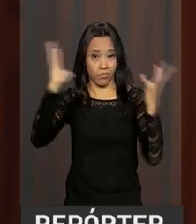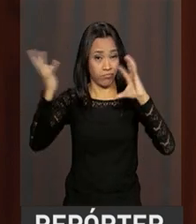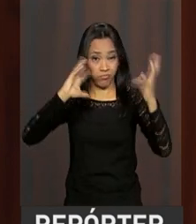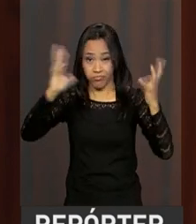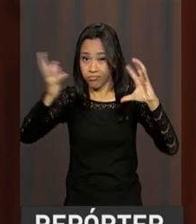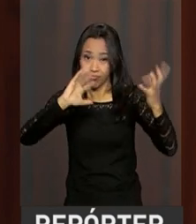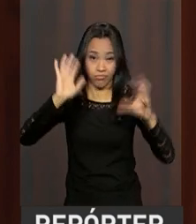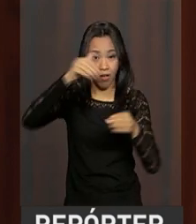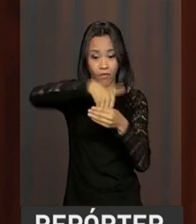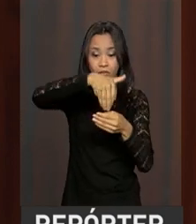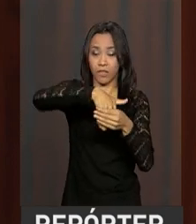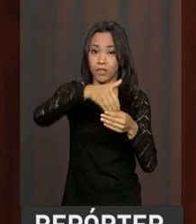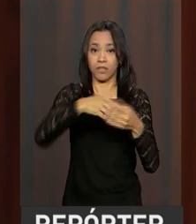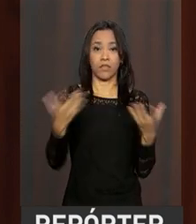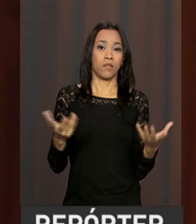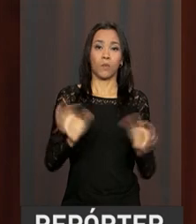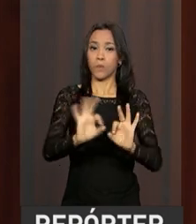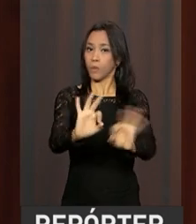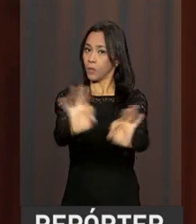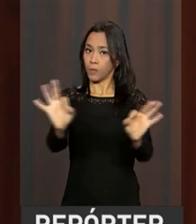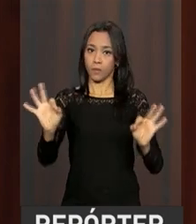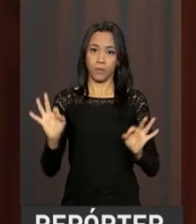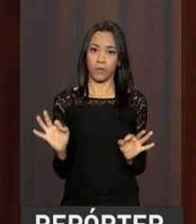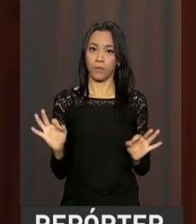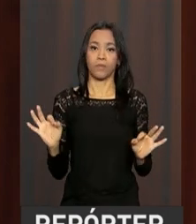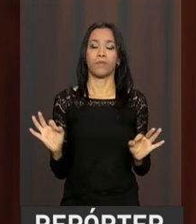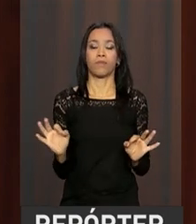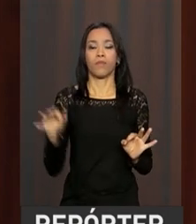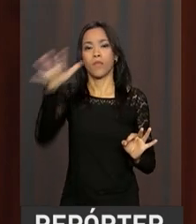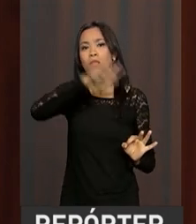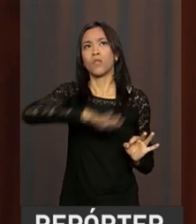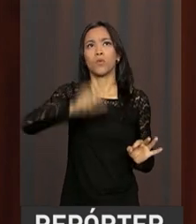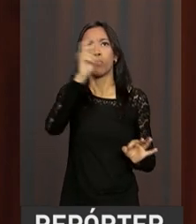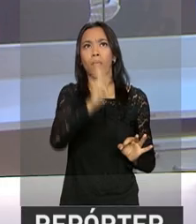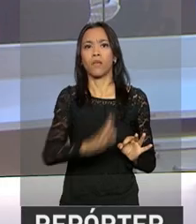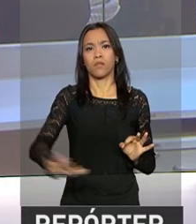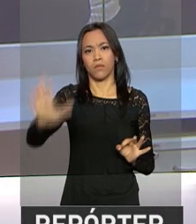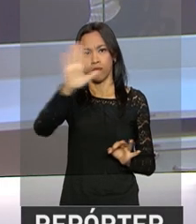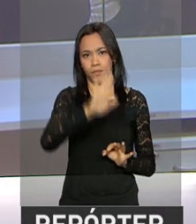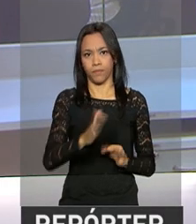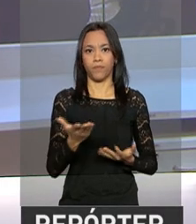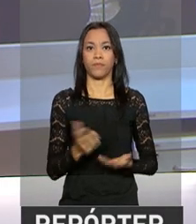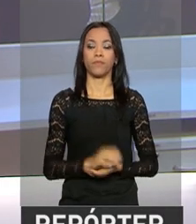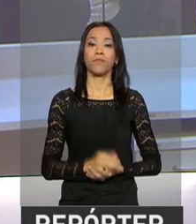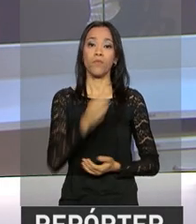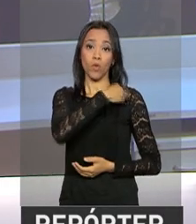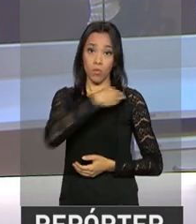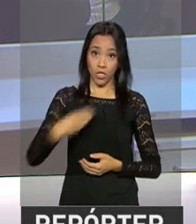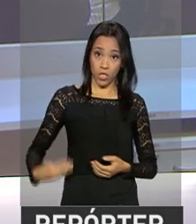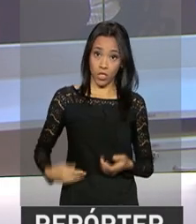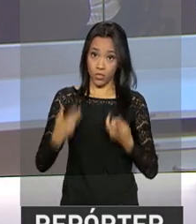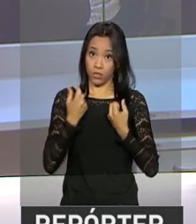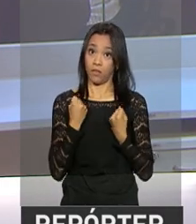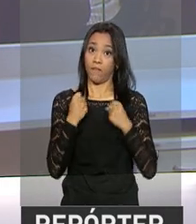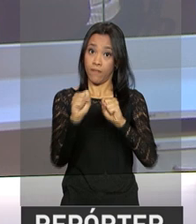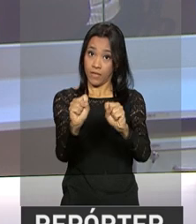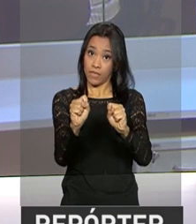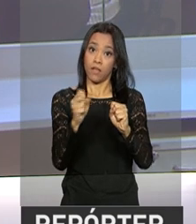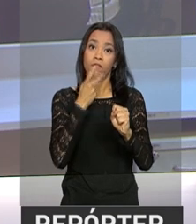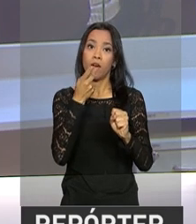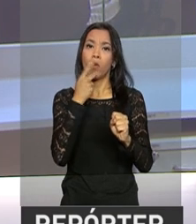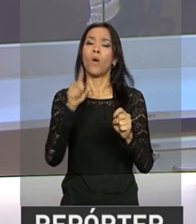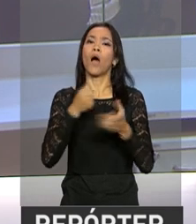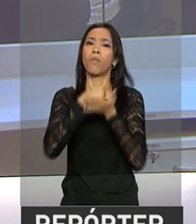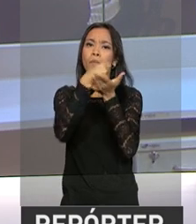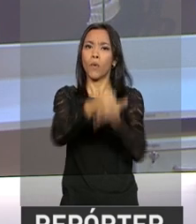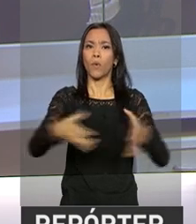paz e a tranquilidade da votação em todo o território nacional o ministro da Defesa também garantiu o apoio das